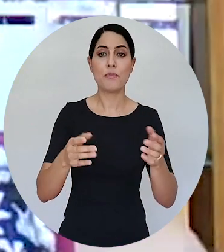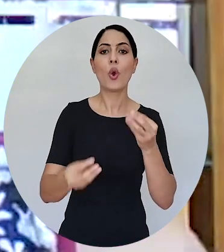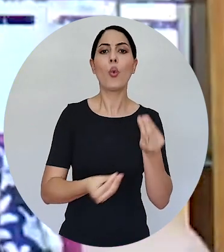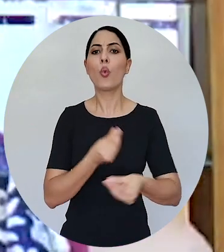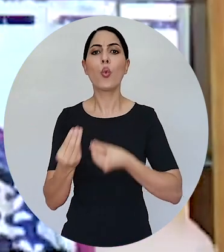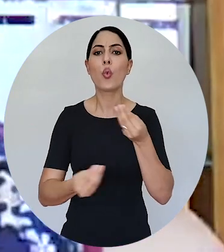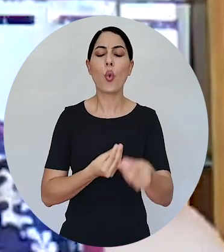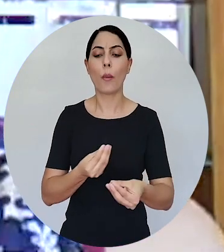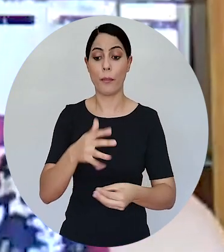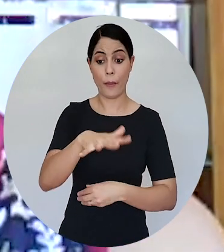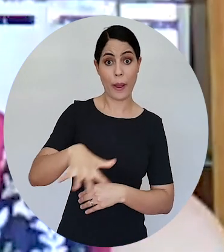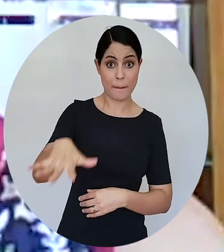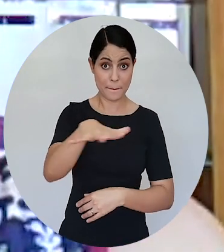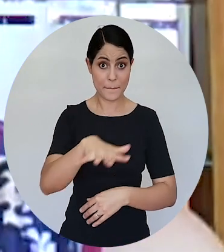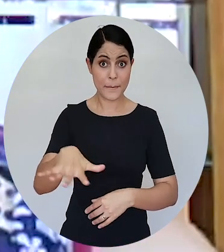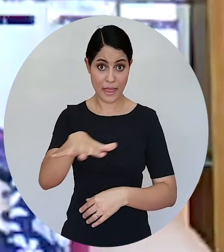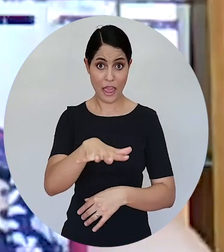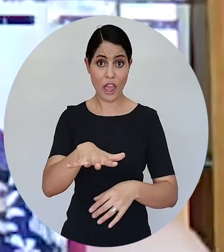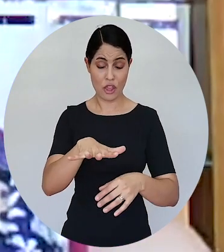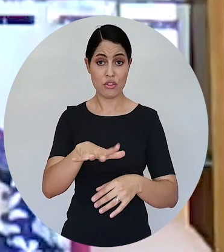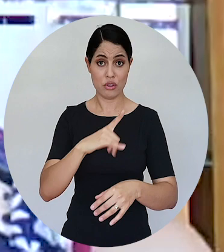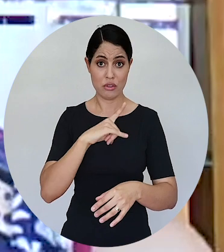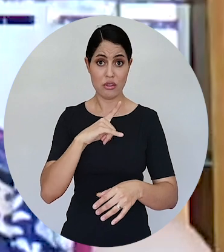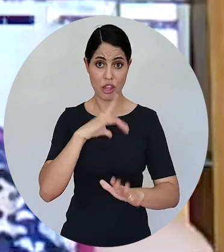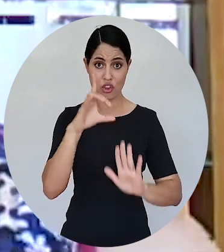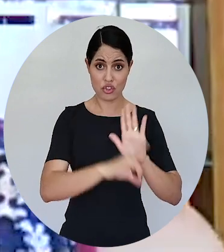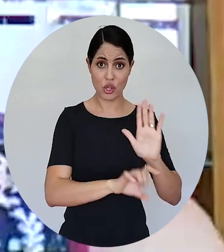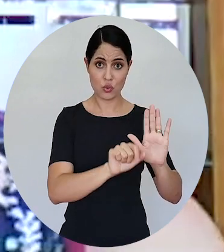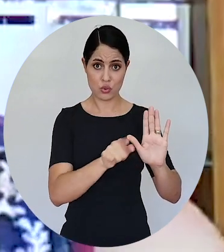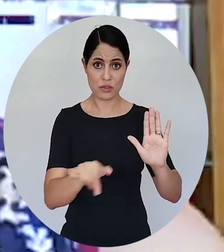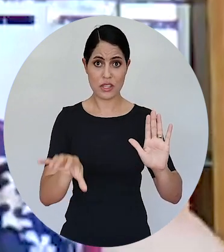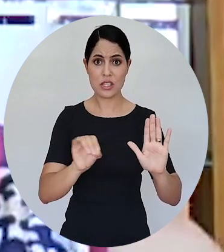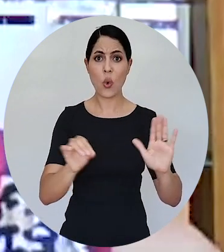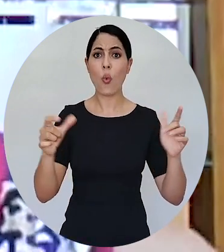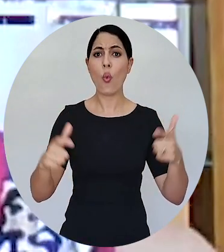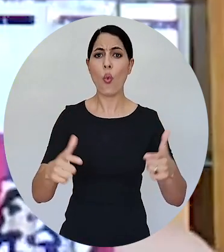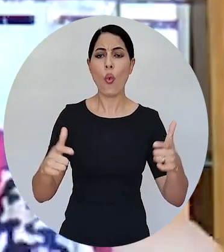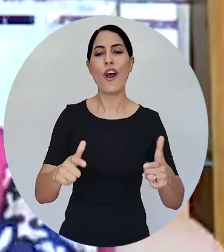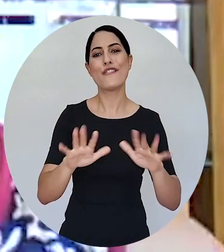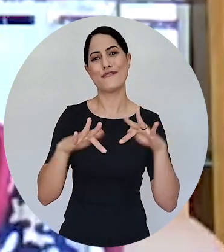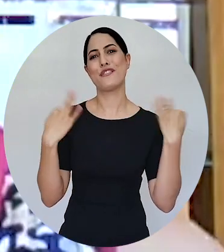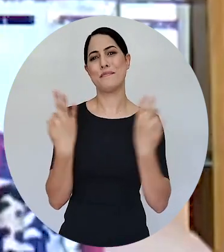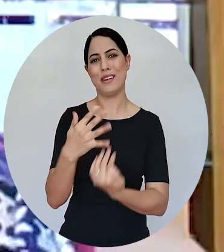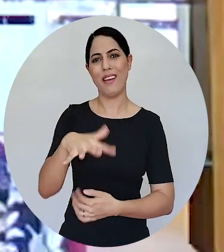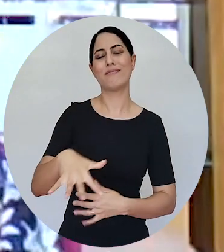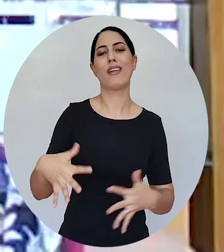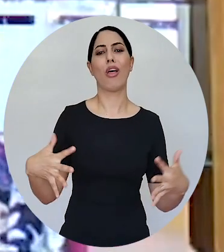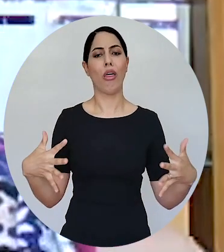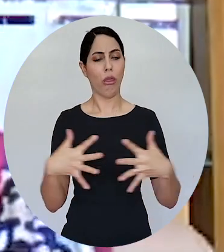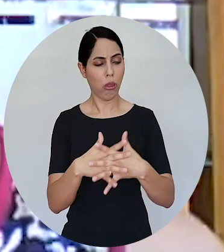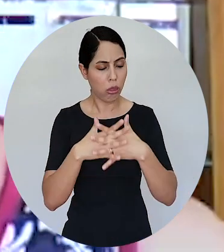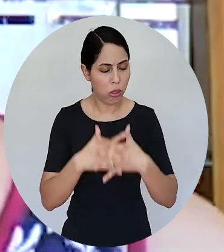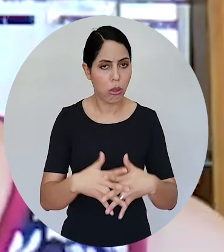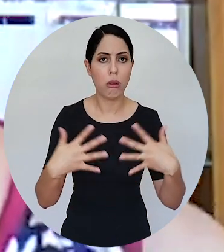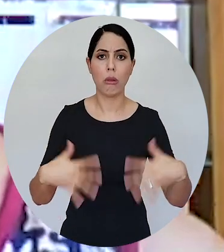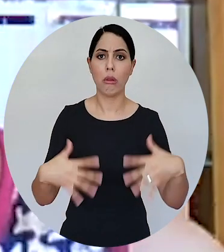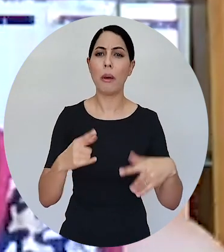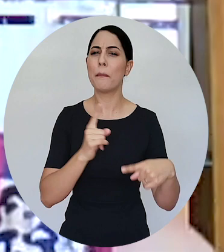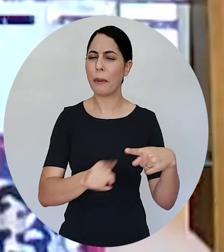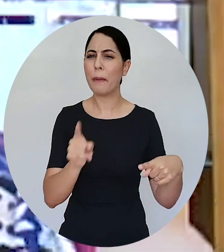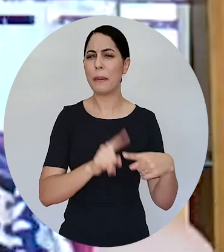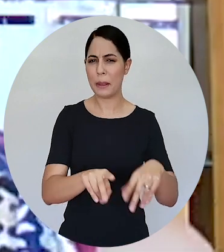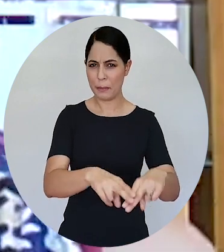contexto familiar, porque o ambiente das sucessões, via de regra, se dá no âmbito familiar. Os